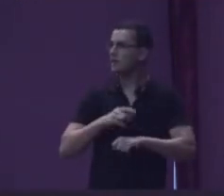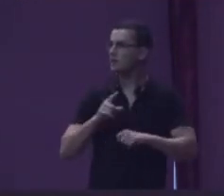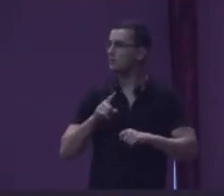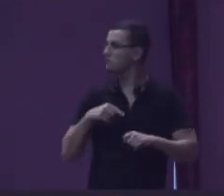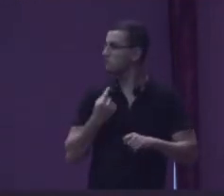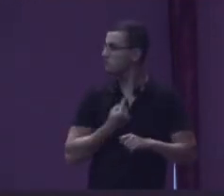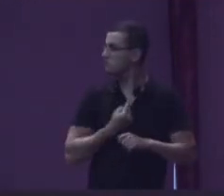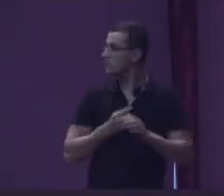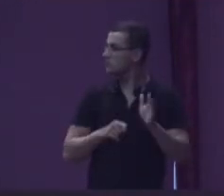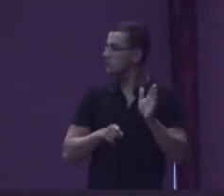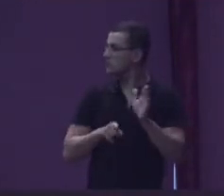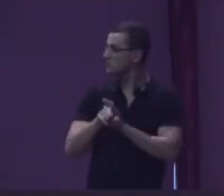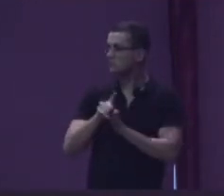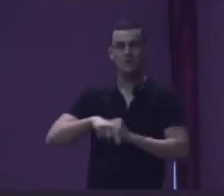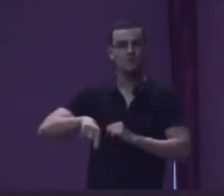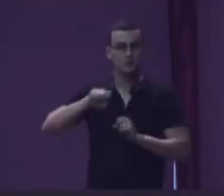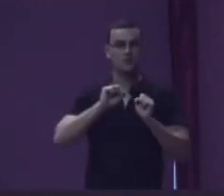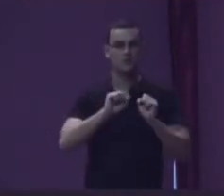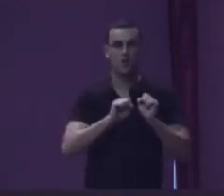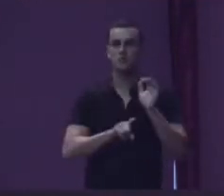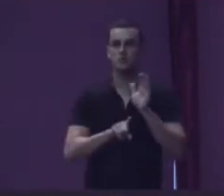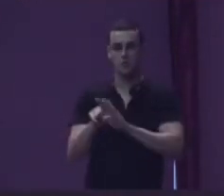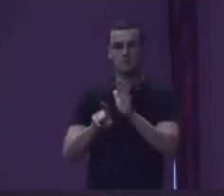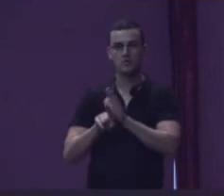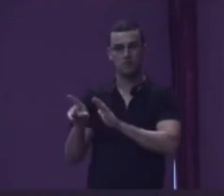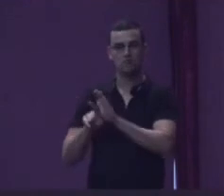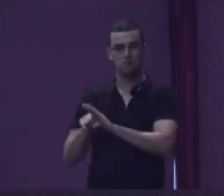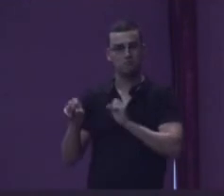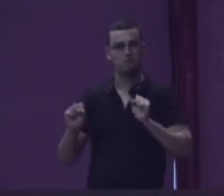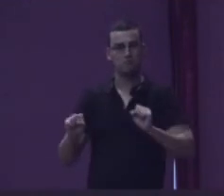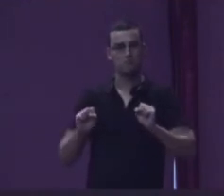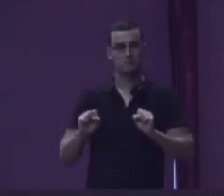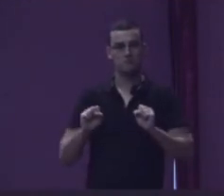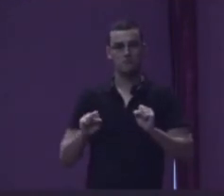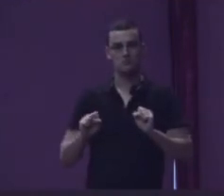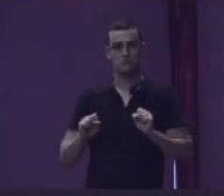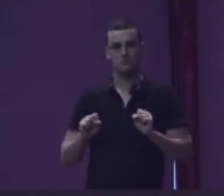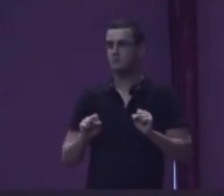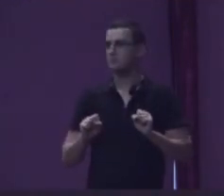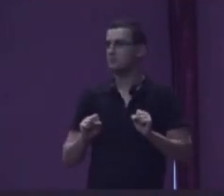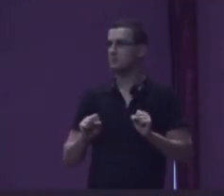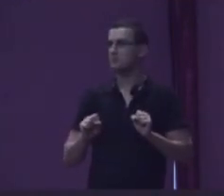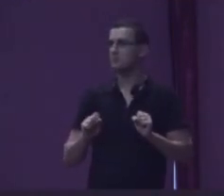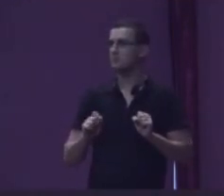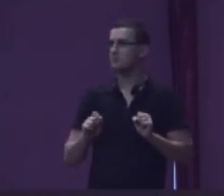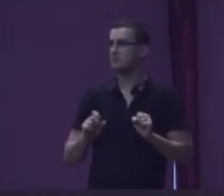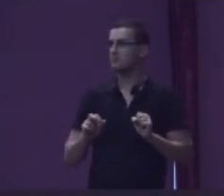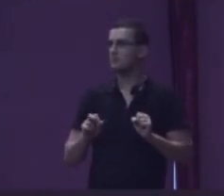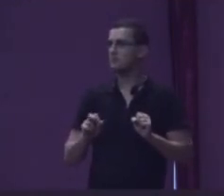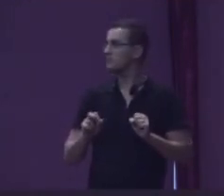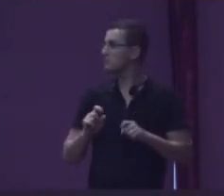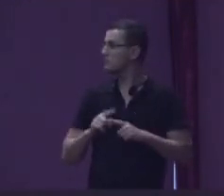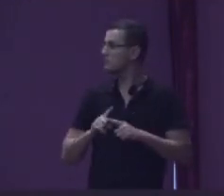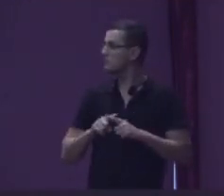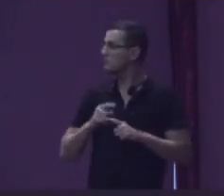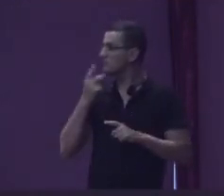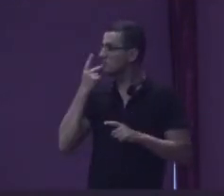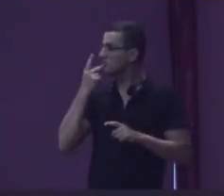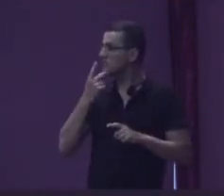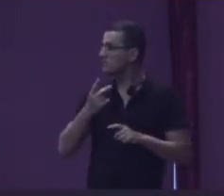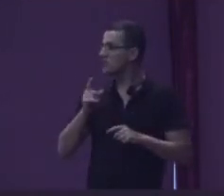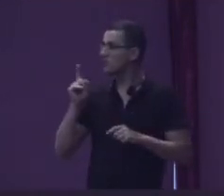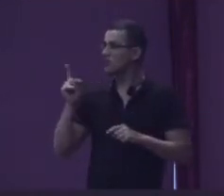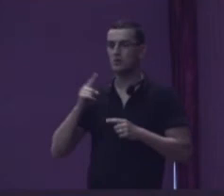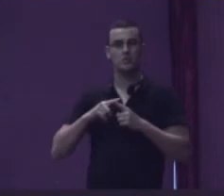vocês poderiam fazer algumas perguntas e a doutora responder, ok? Mas acho que